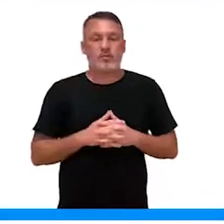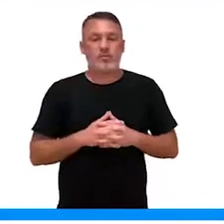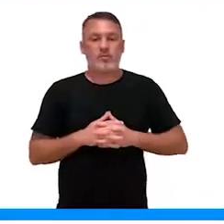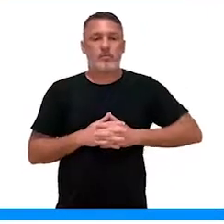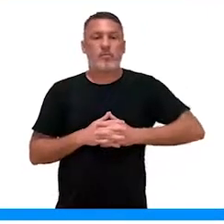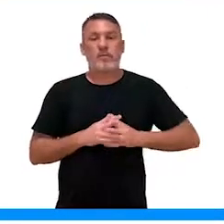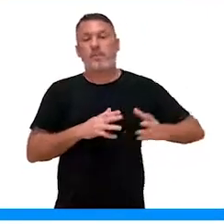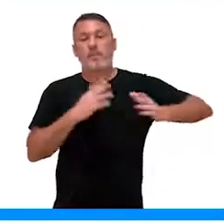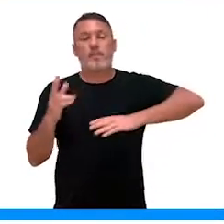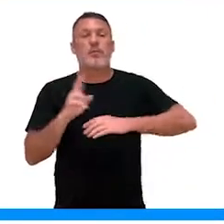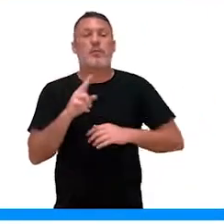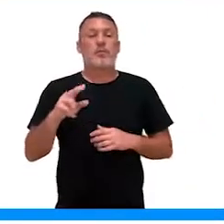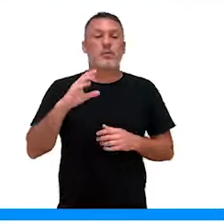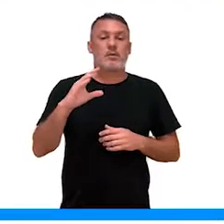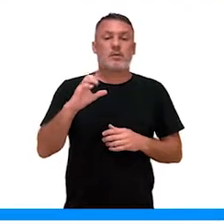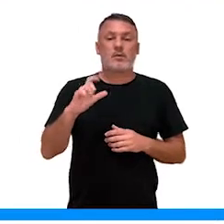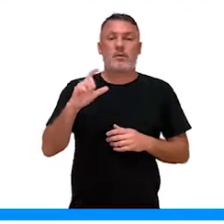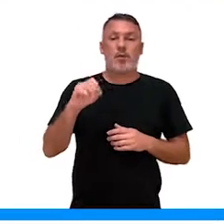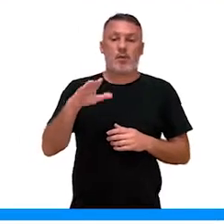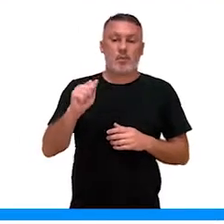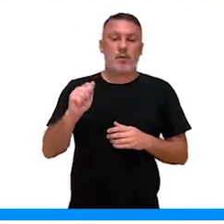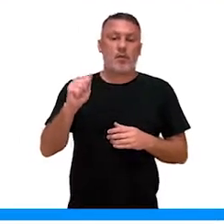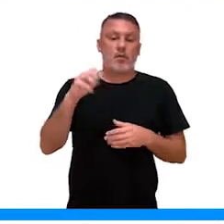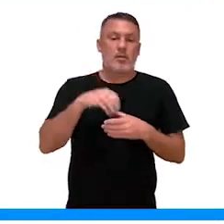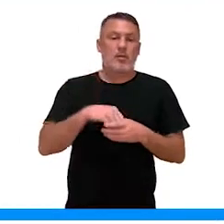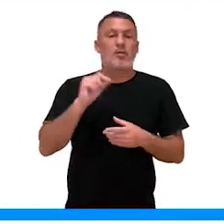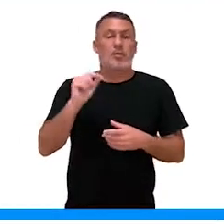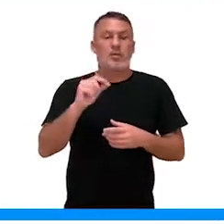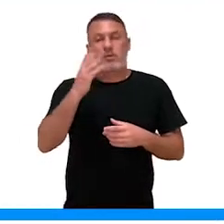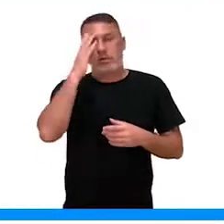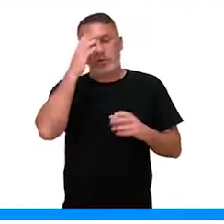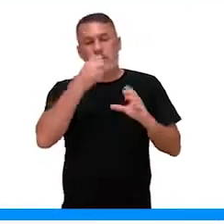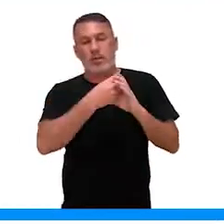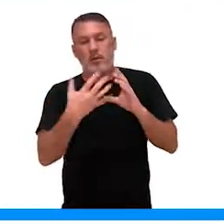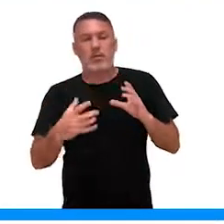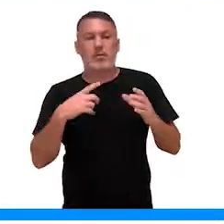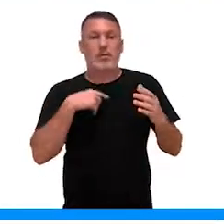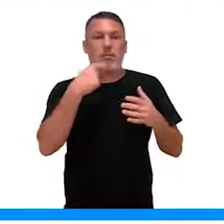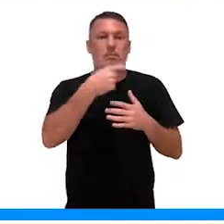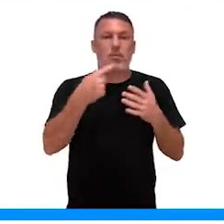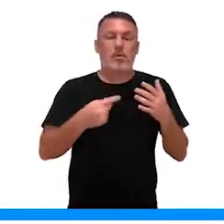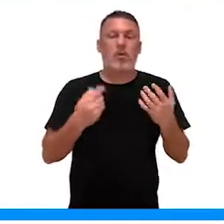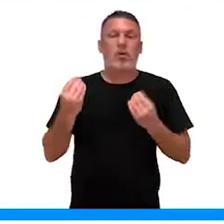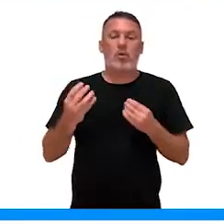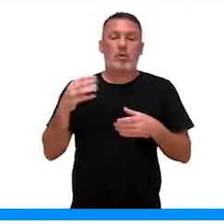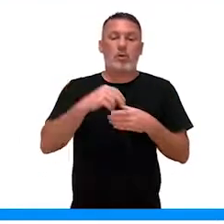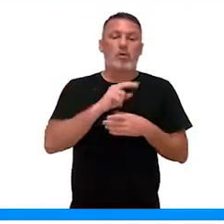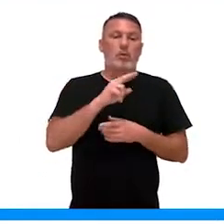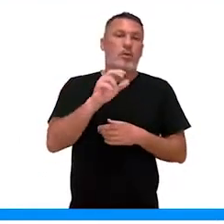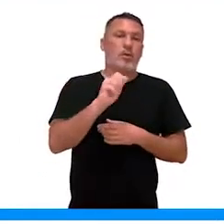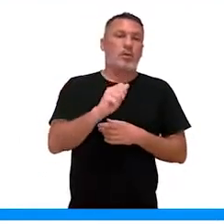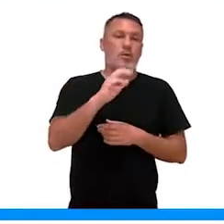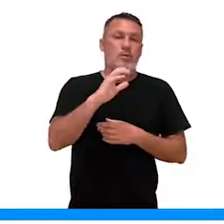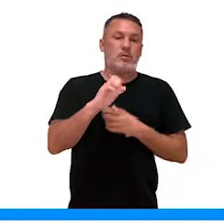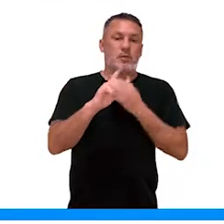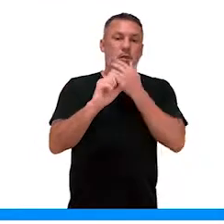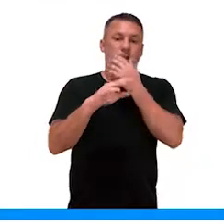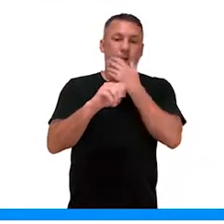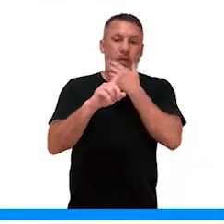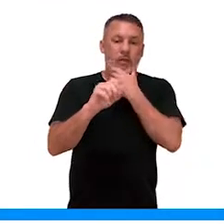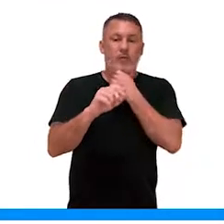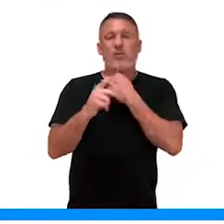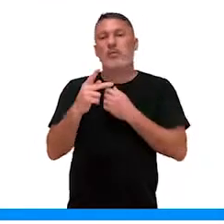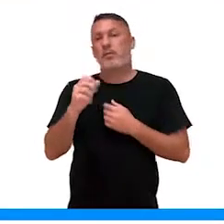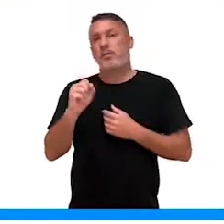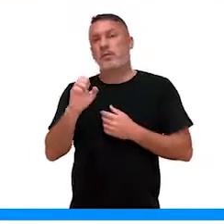E aí, quanto ao celoma, a gente pode caracterizar os indivíduos como acelomados, pseudocelomados